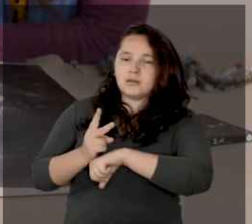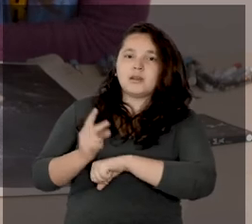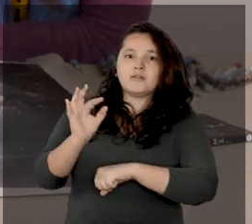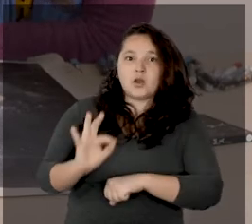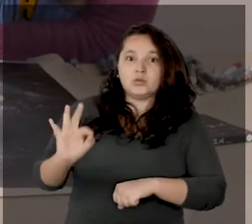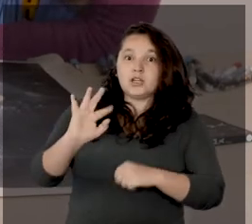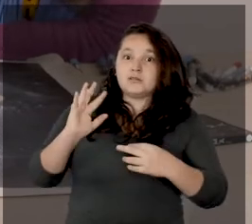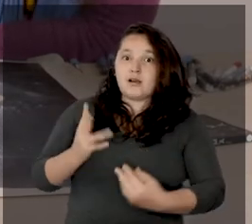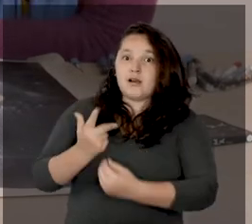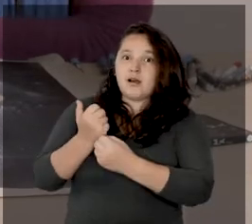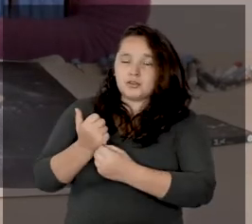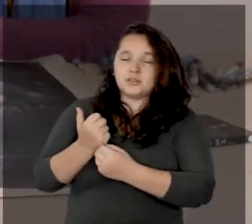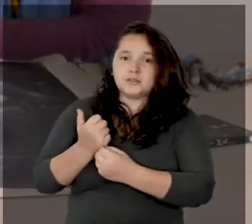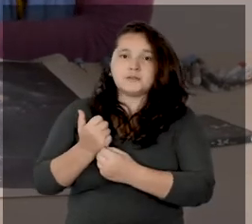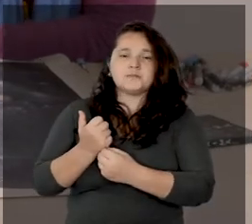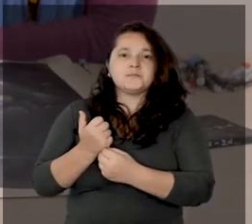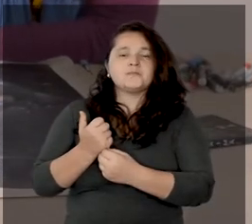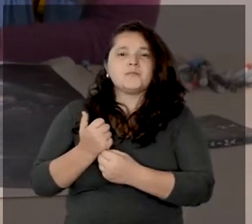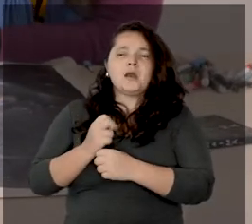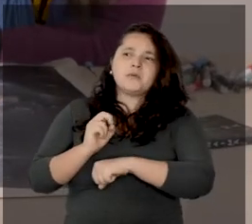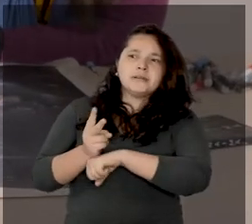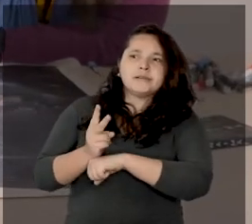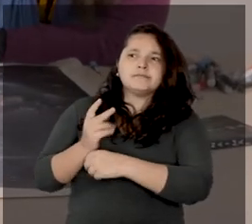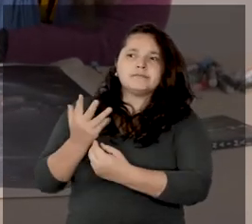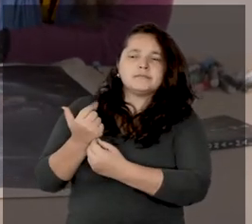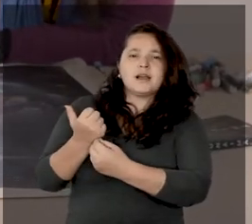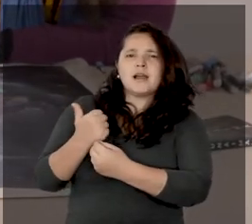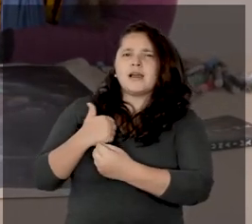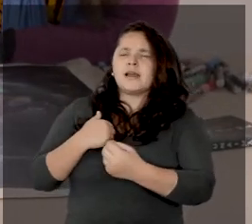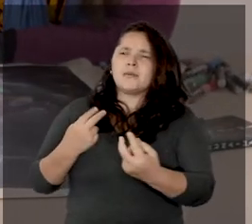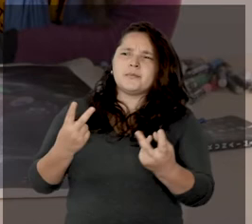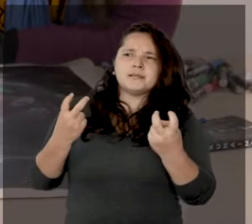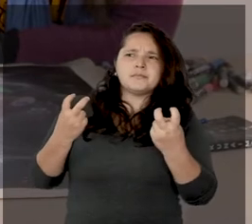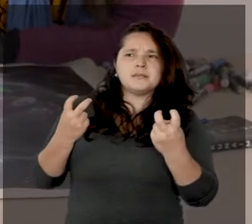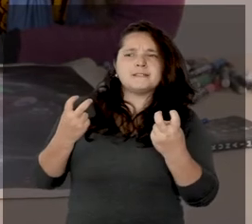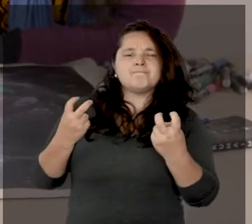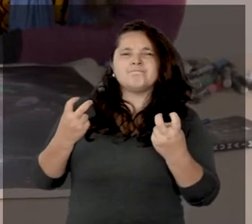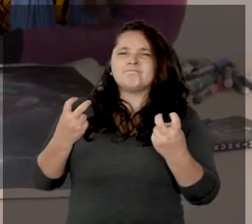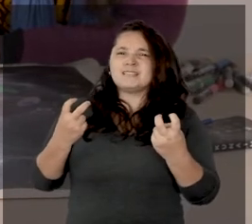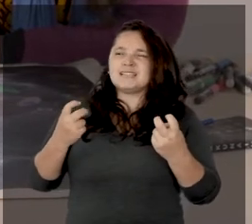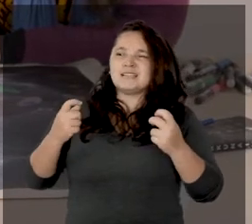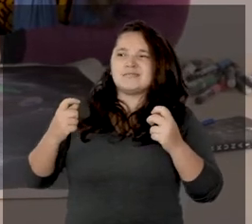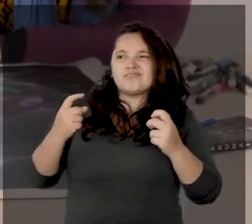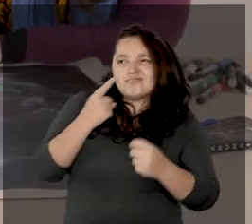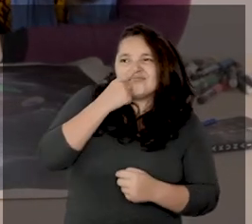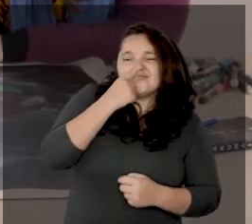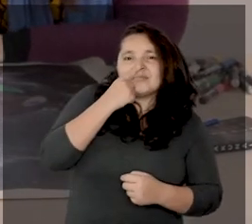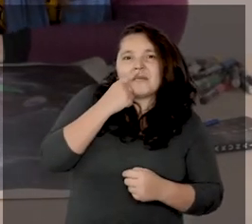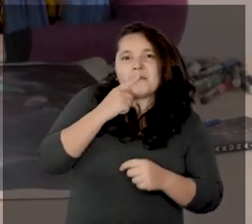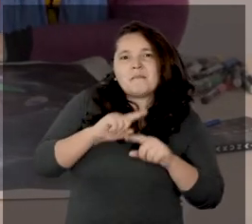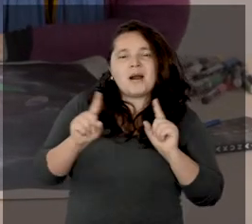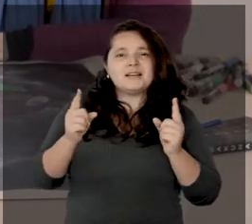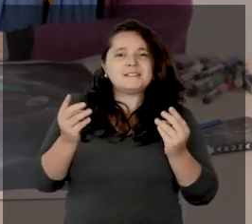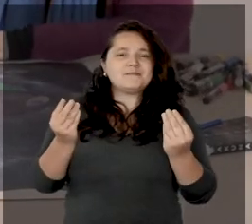o princípio percebi que aquilo ali, de certa forma, me cabia, mas não me cabia muito. Porque eu acho que essas questões